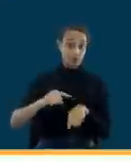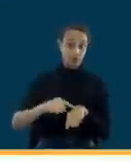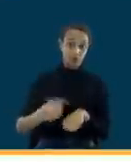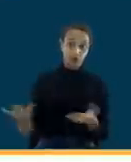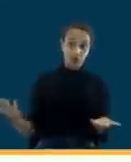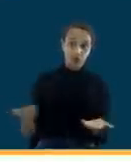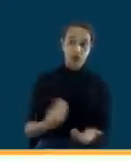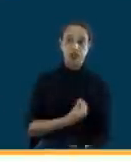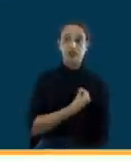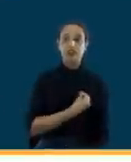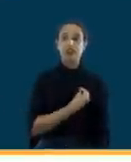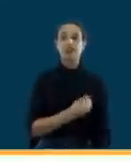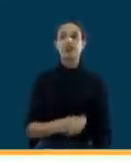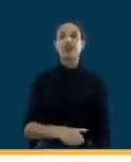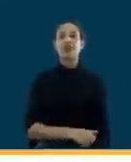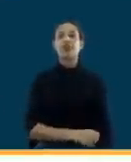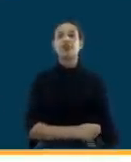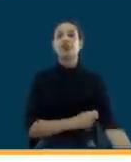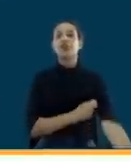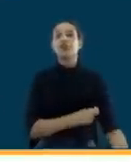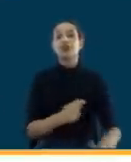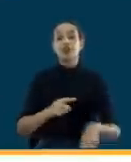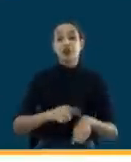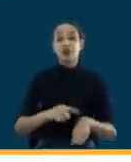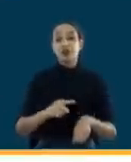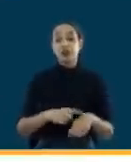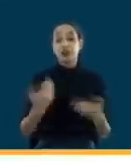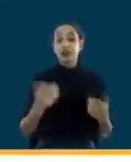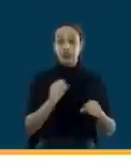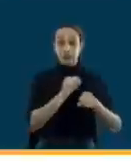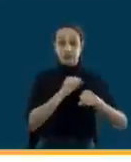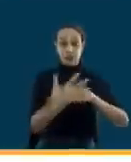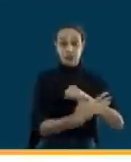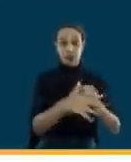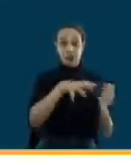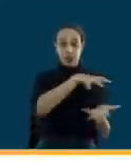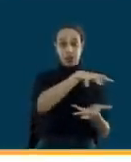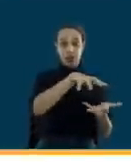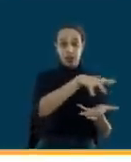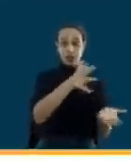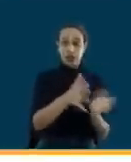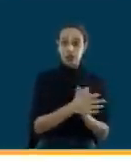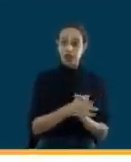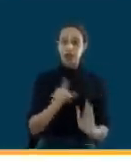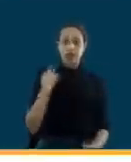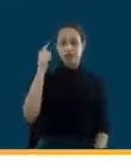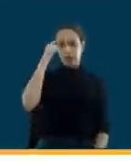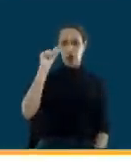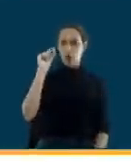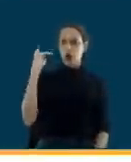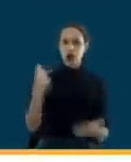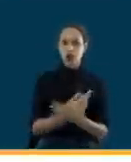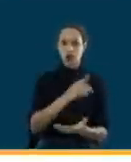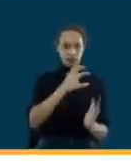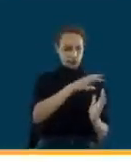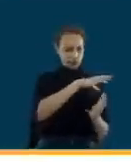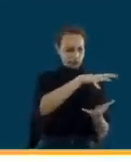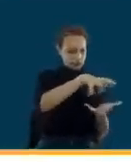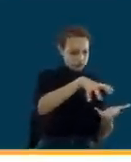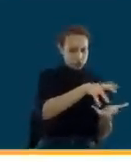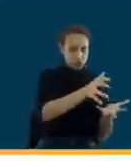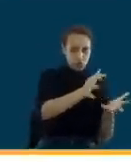vivemos, nesse momento de pandemia e no que virá depois da pandemia, onde a incerteza,